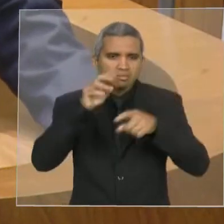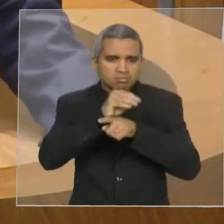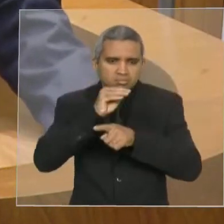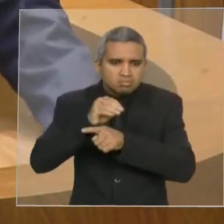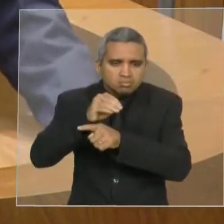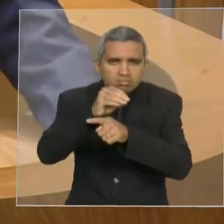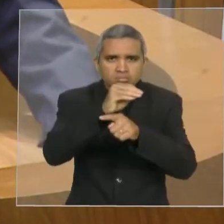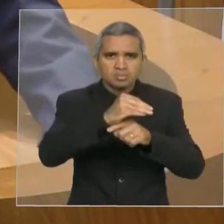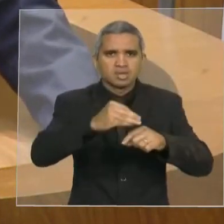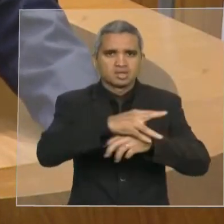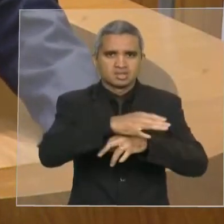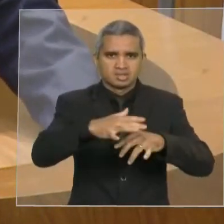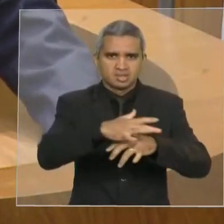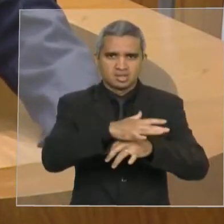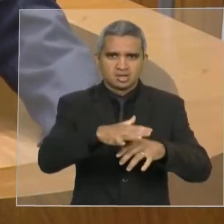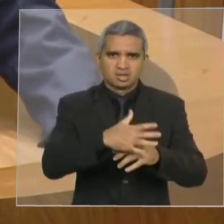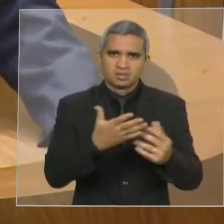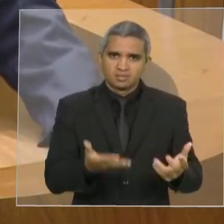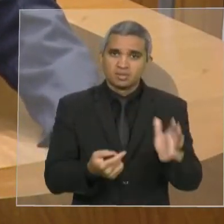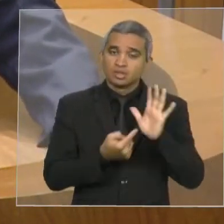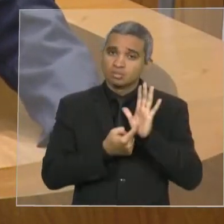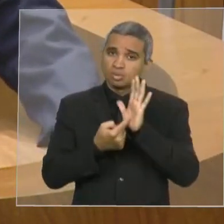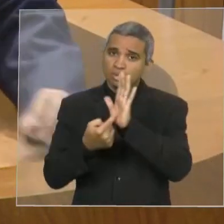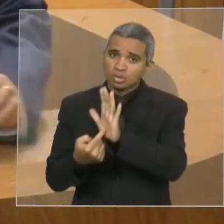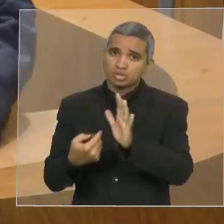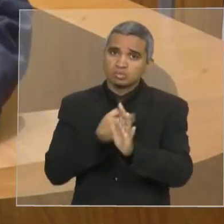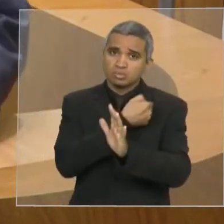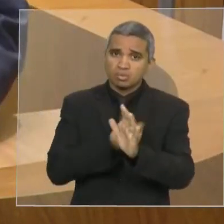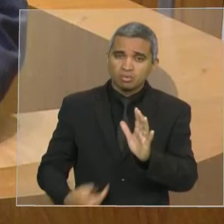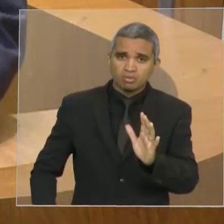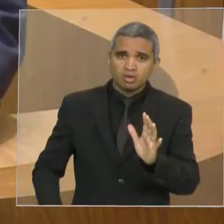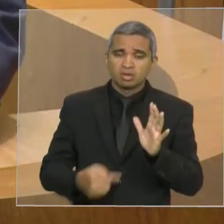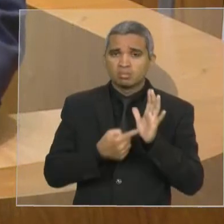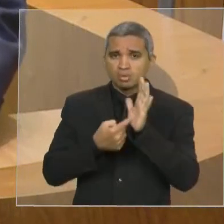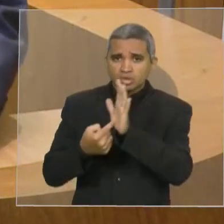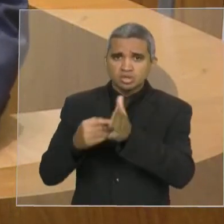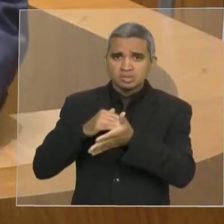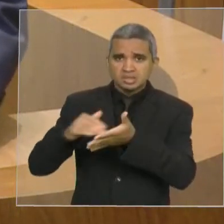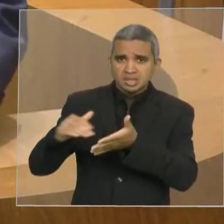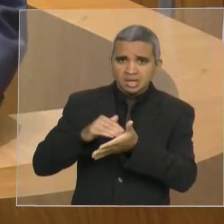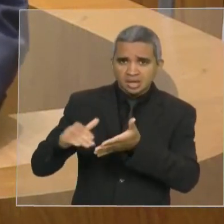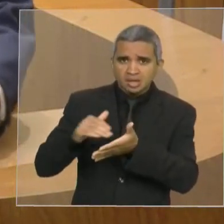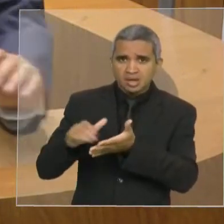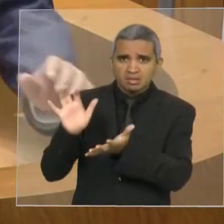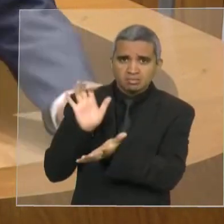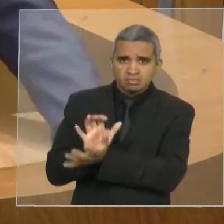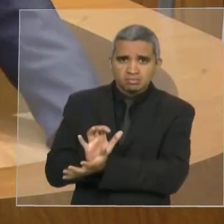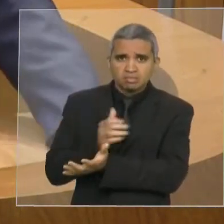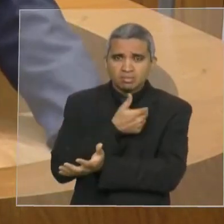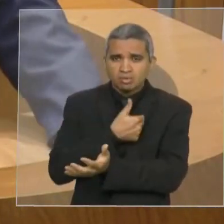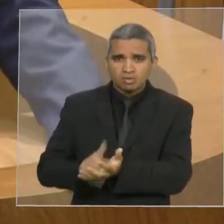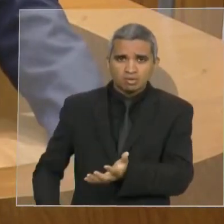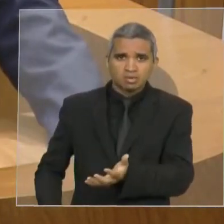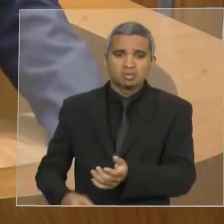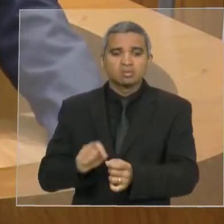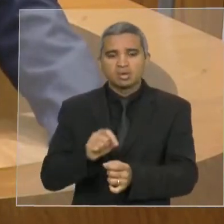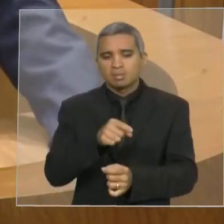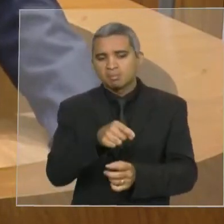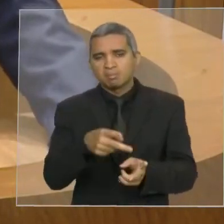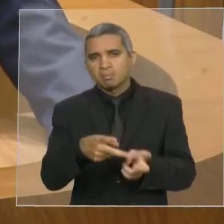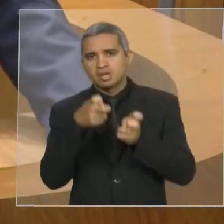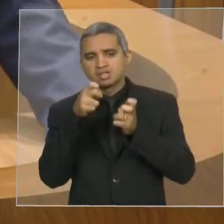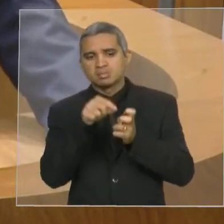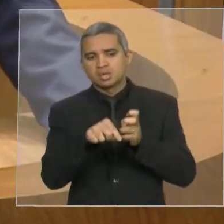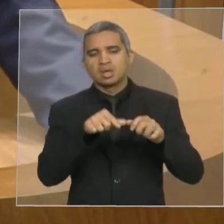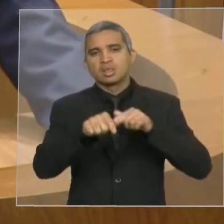lá, sim, reside os princípios básicos, que é de todos trabalharmos para